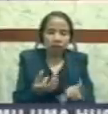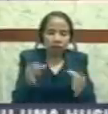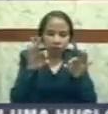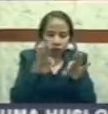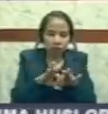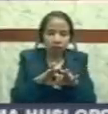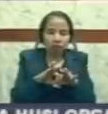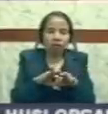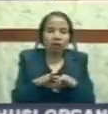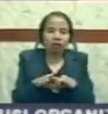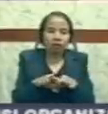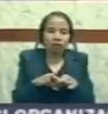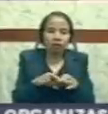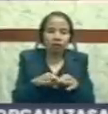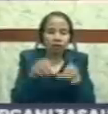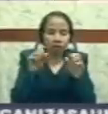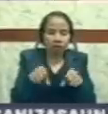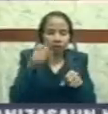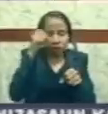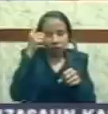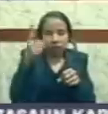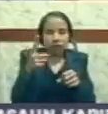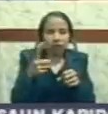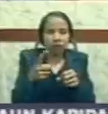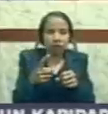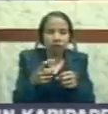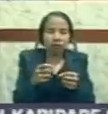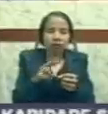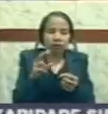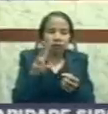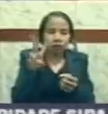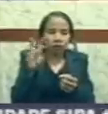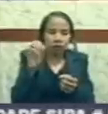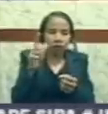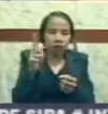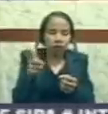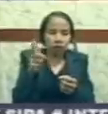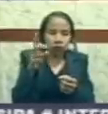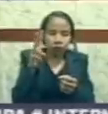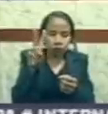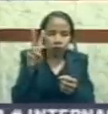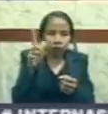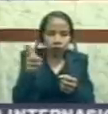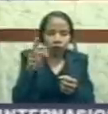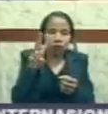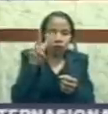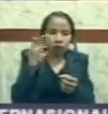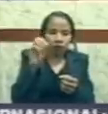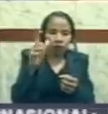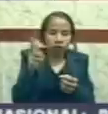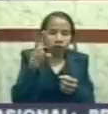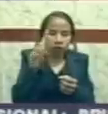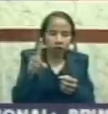de transição para melhor compreender e comparar a evolução orçamental de 2020 para 2021. Nota-se que a